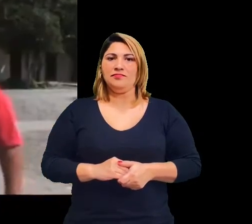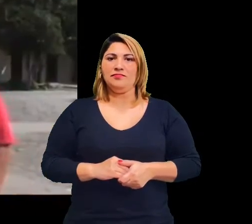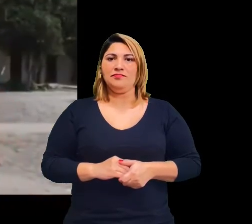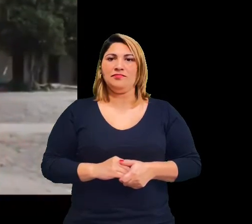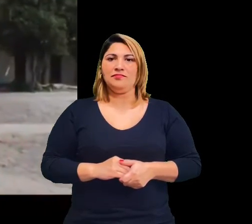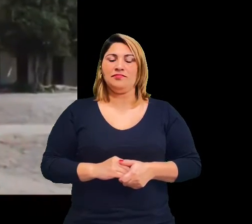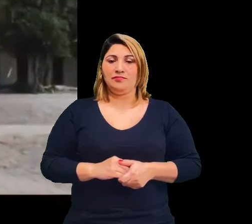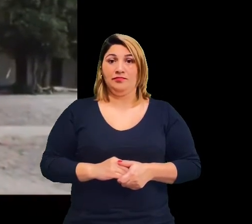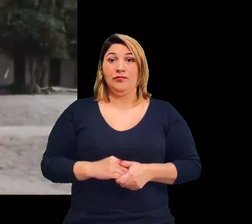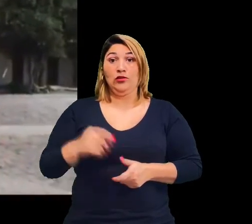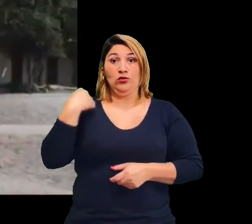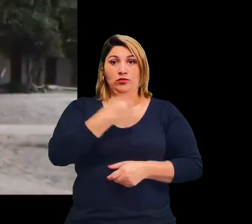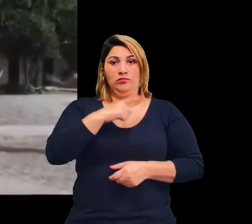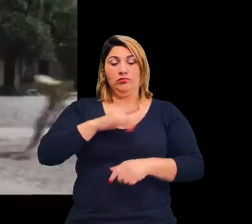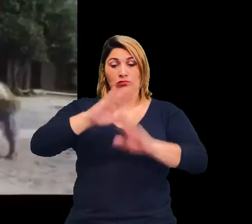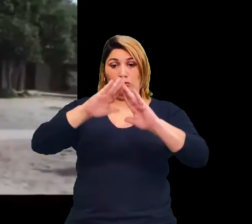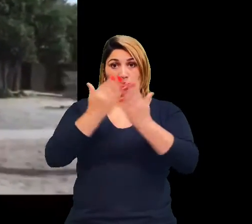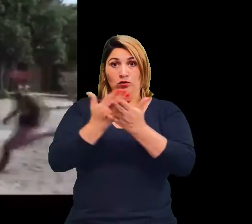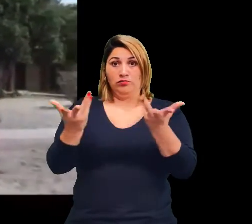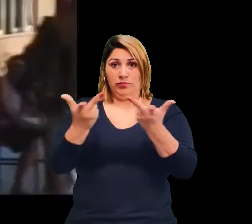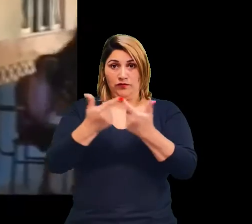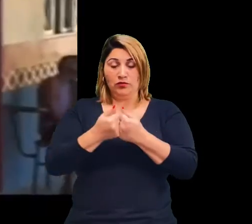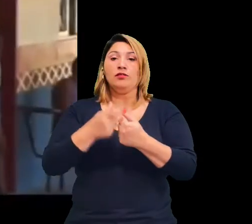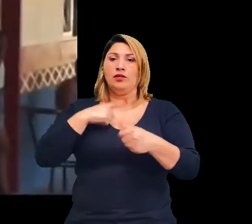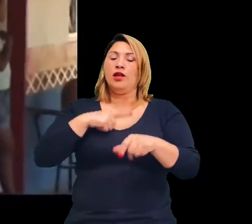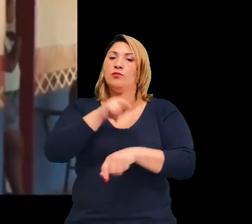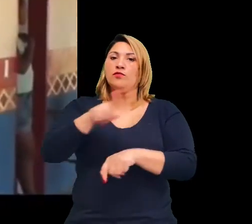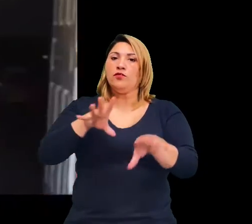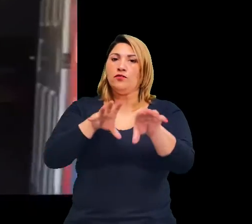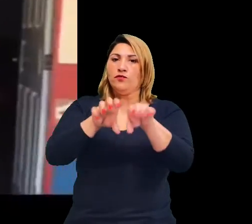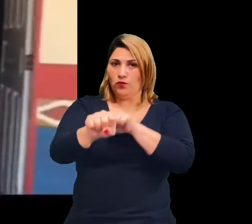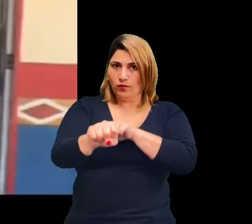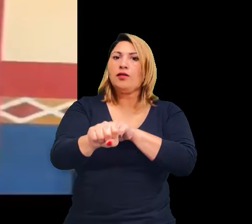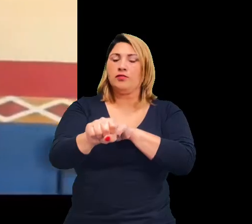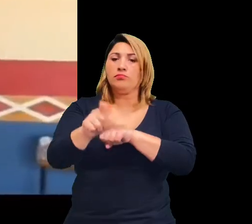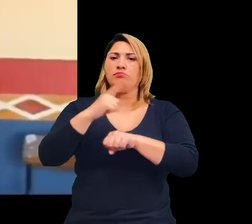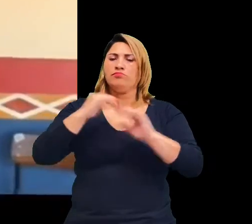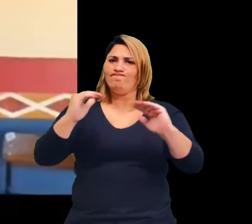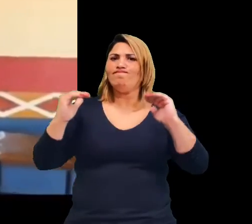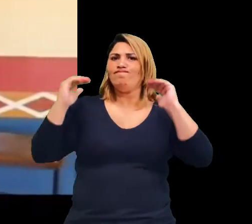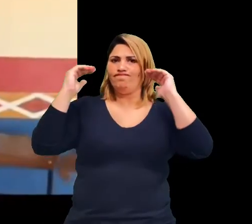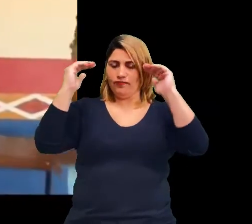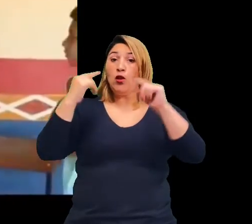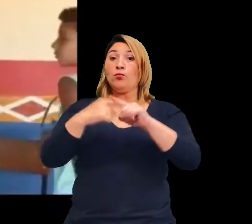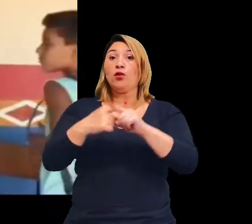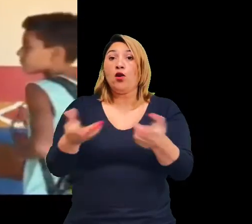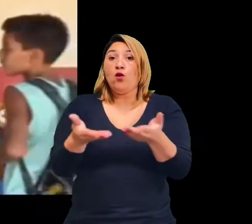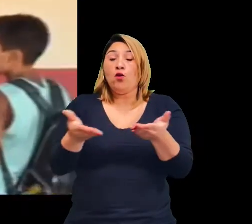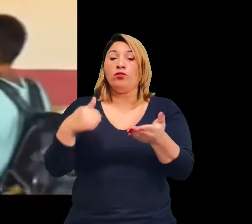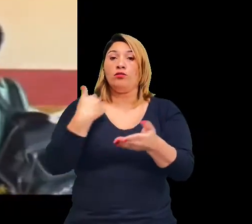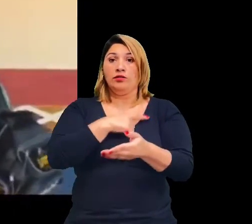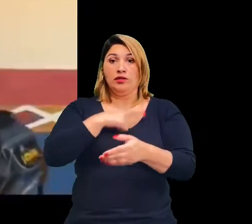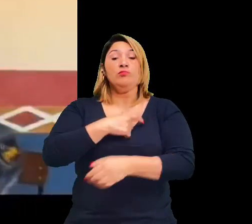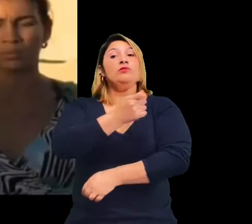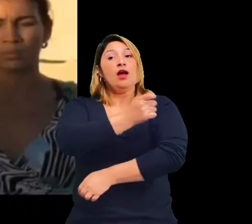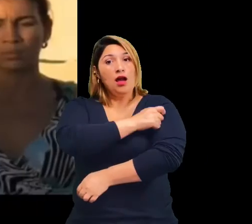Nós temos uma escola maravilhosa, onde temos professores formados em nível superior, porque hoje temos alunos indígenas fazendo faculdade